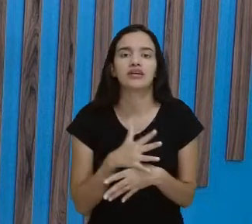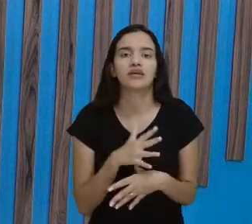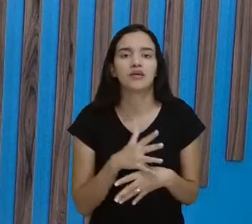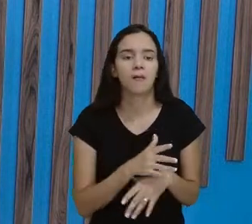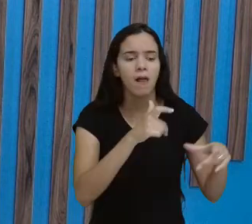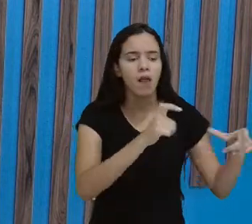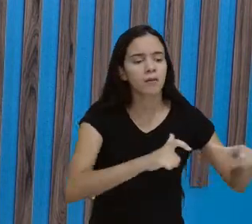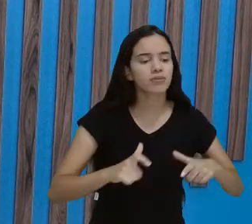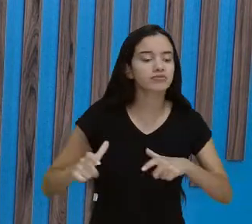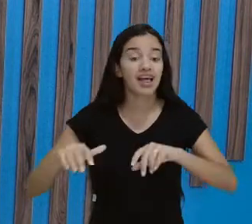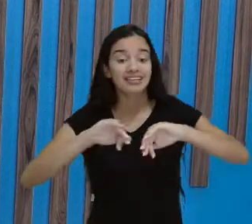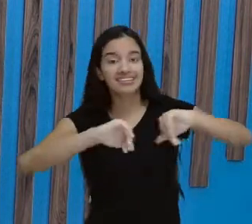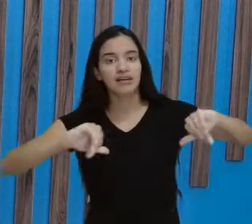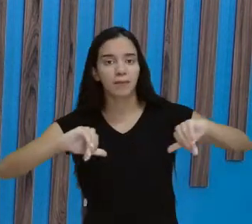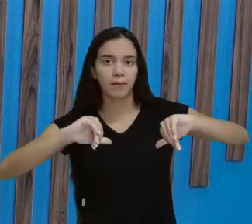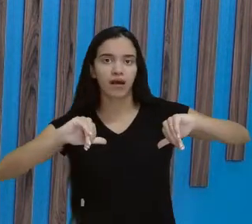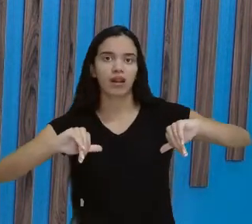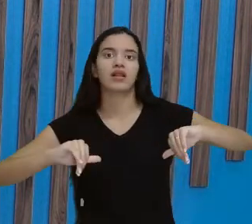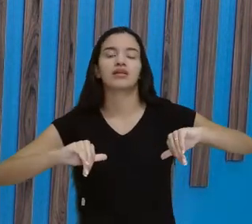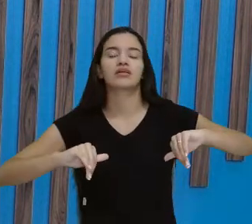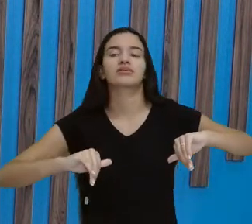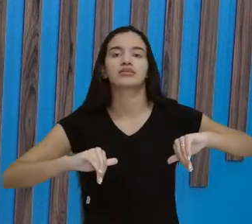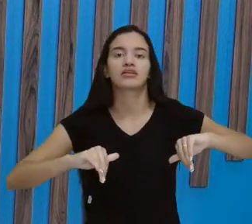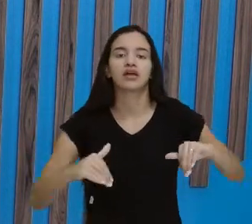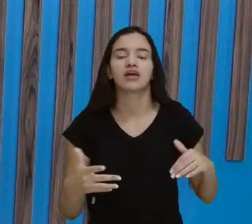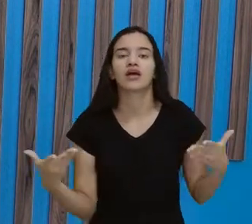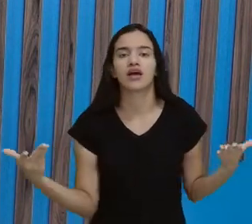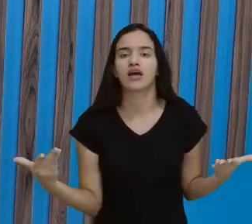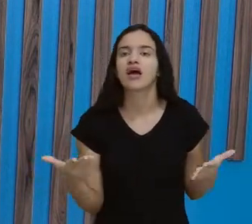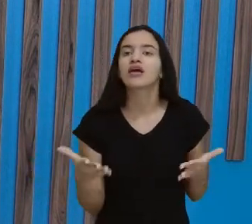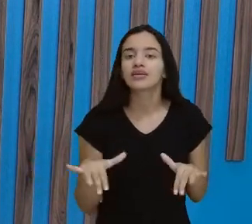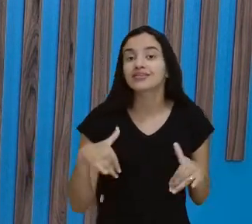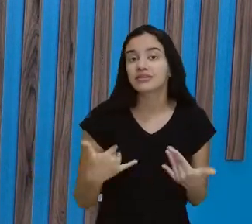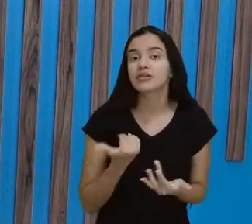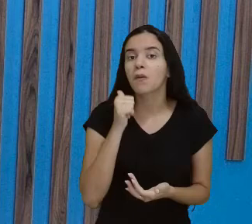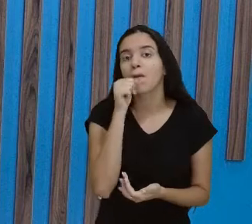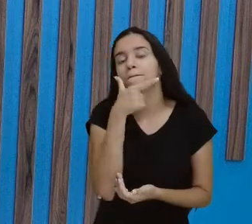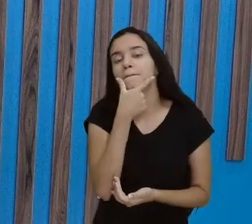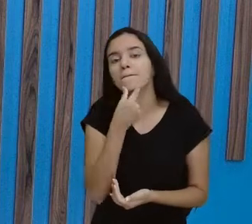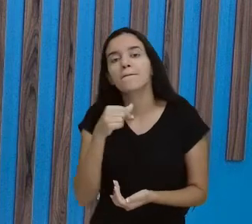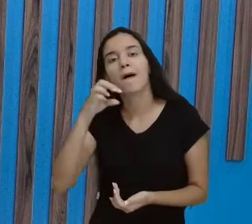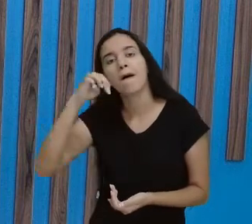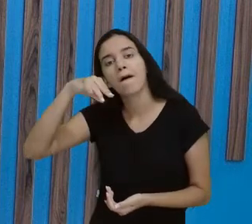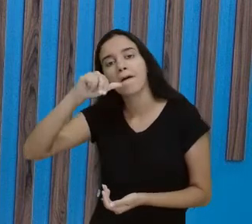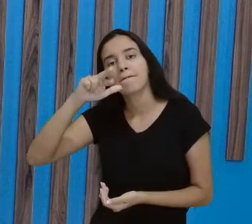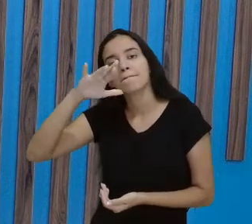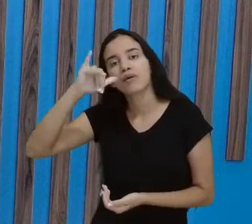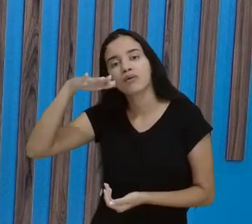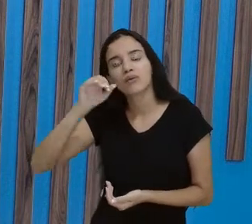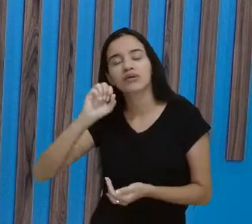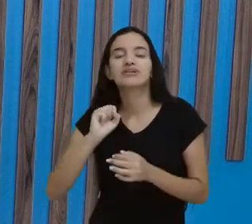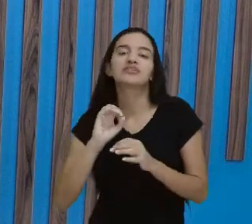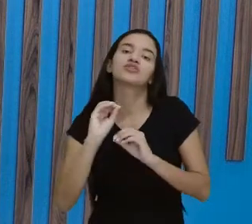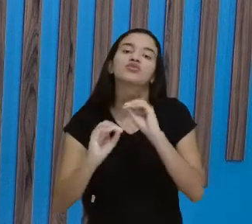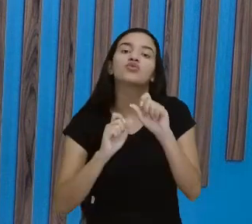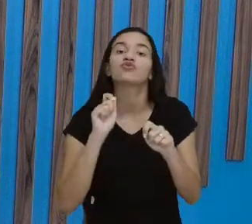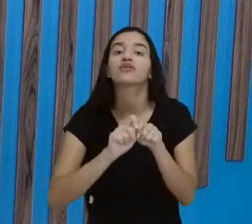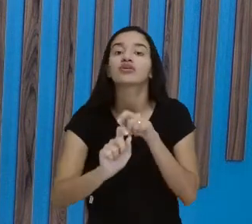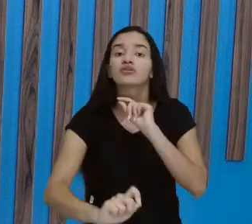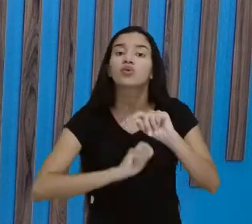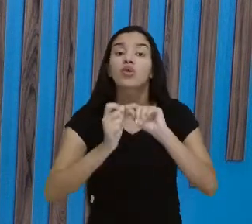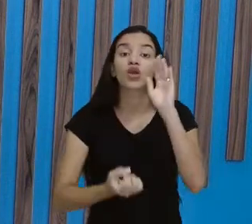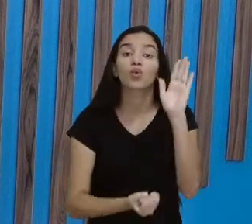ilhas separadas agora com um porto, né, Maurício de Nassau providenciou que fossem